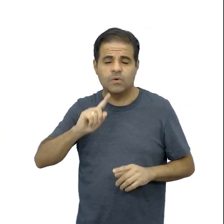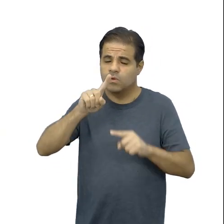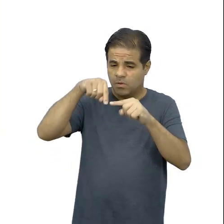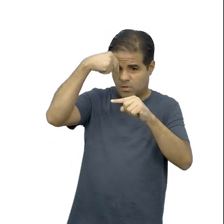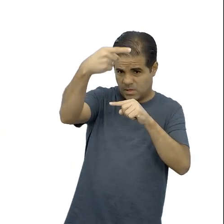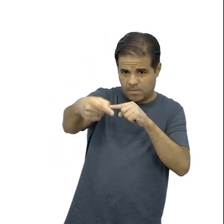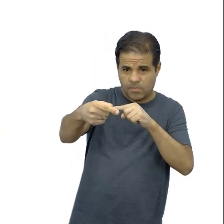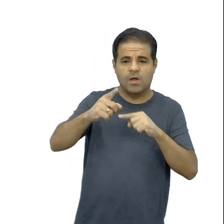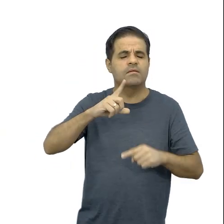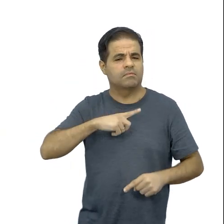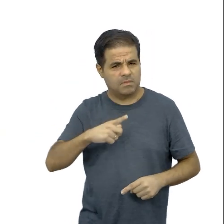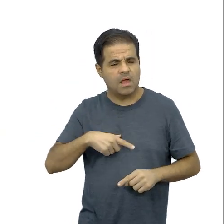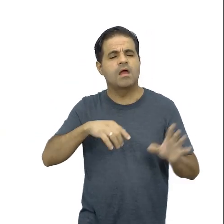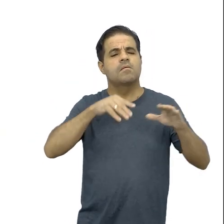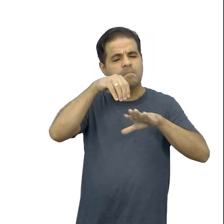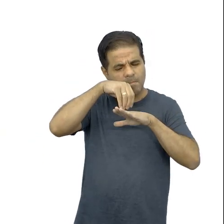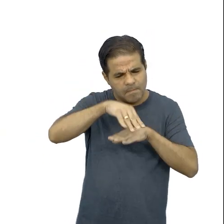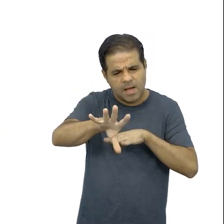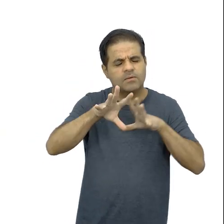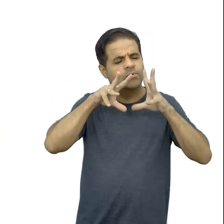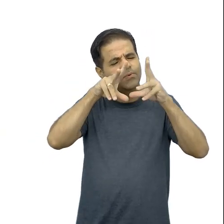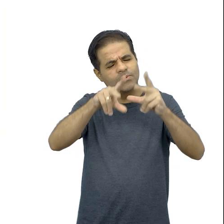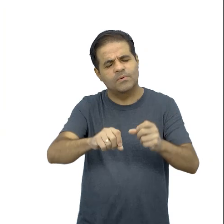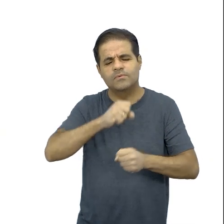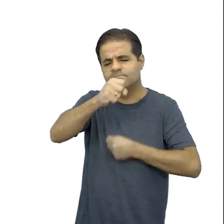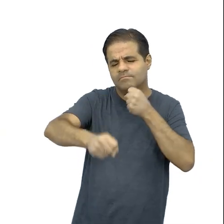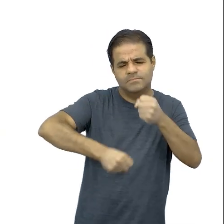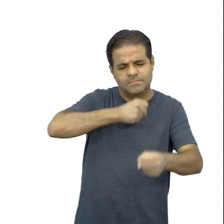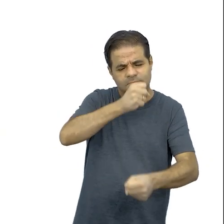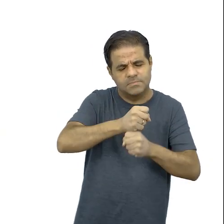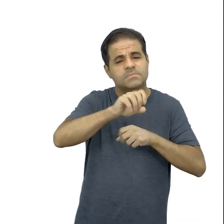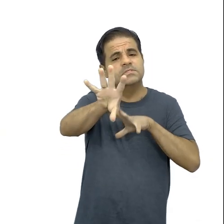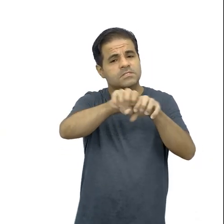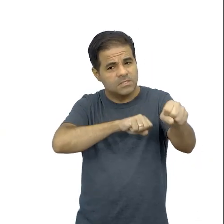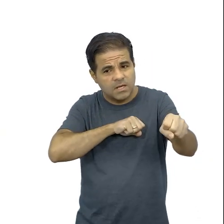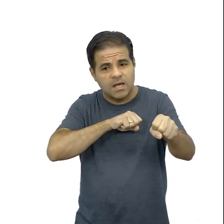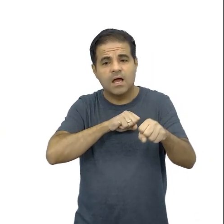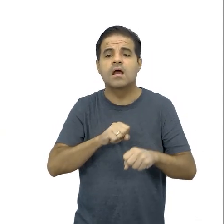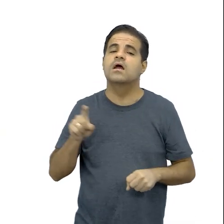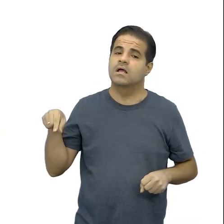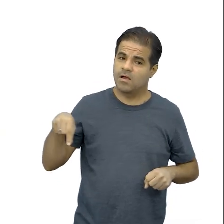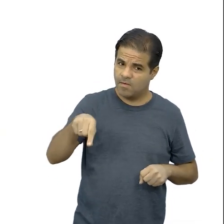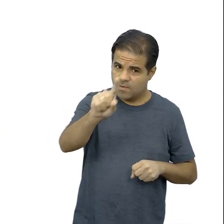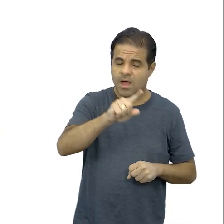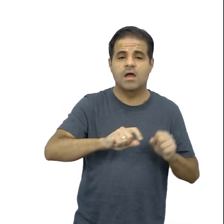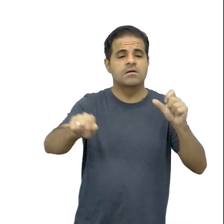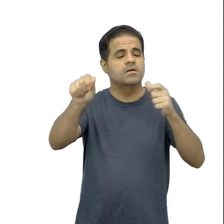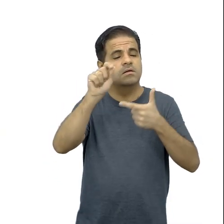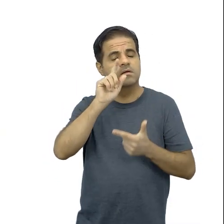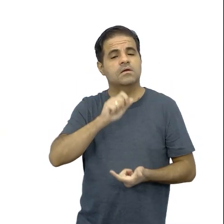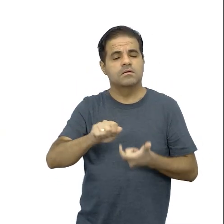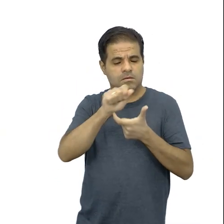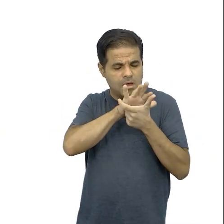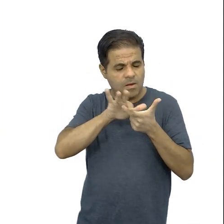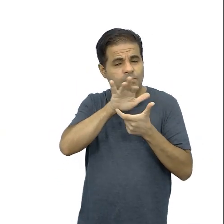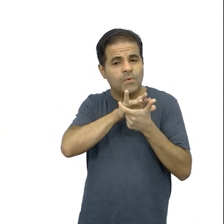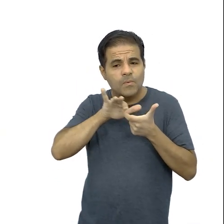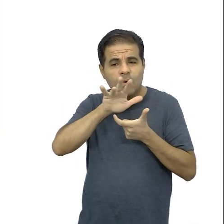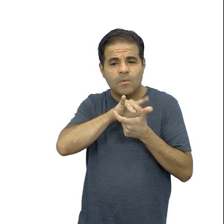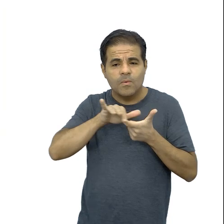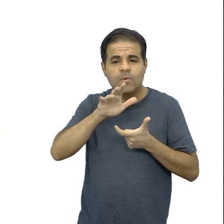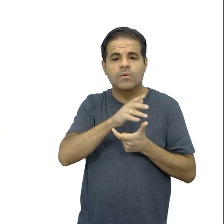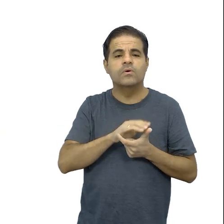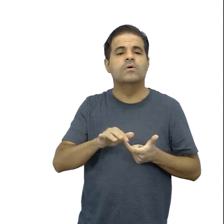depois de ter perpassado aí por todos os anos de formação, que ele seja letrado